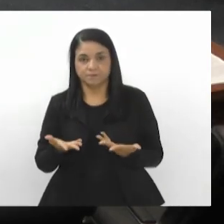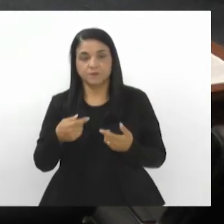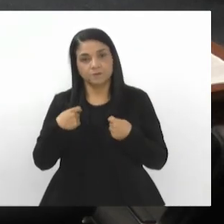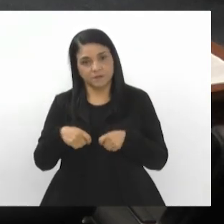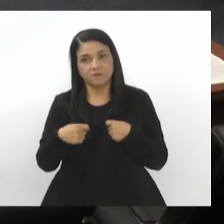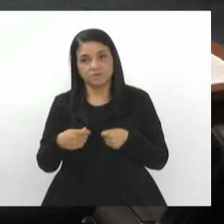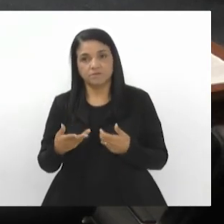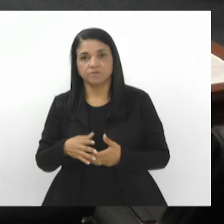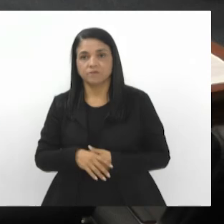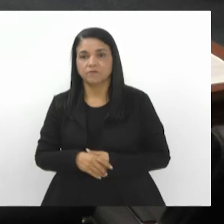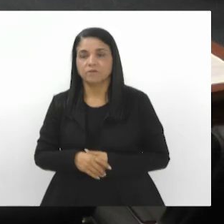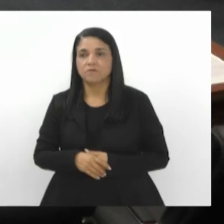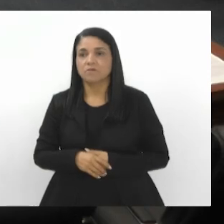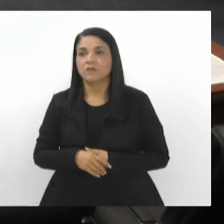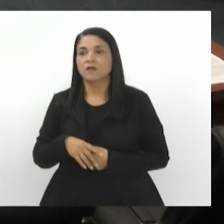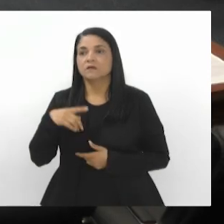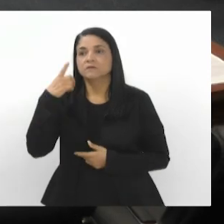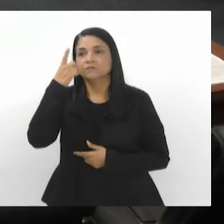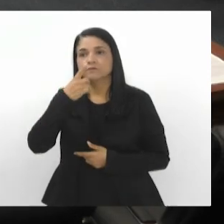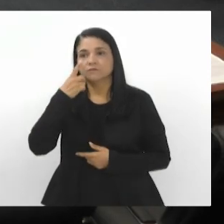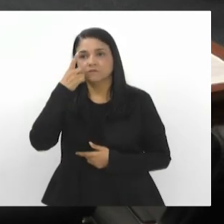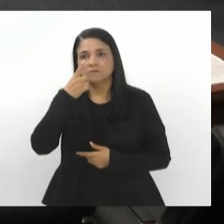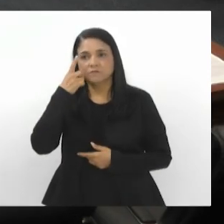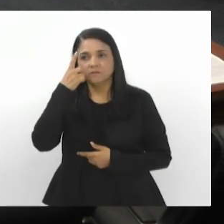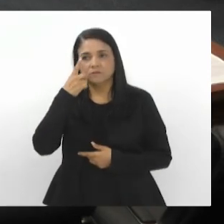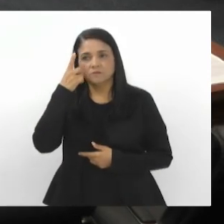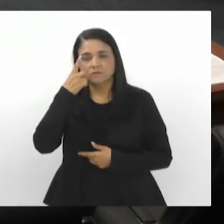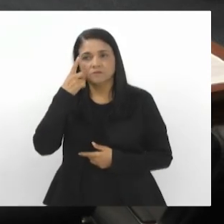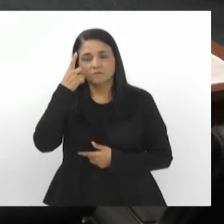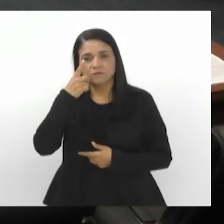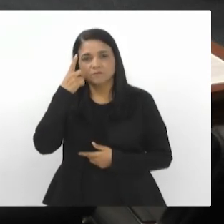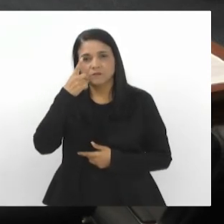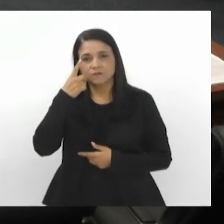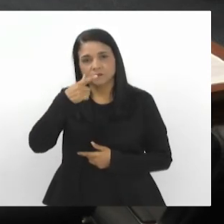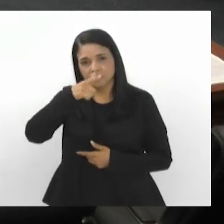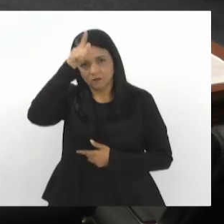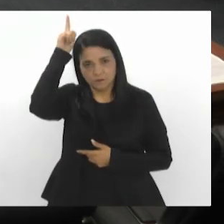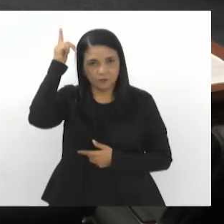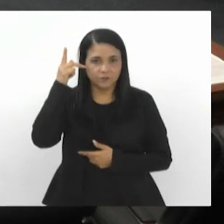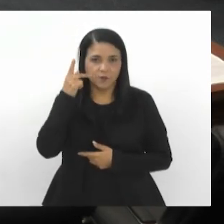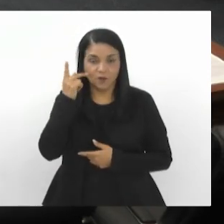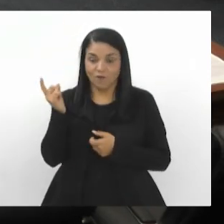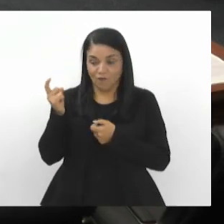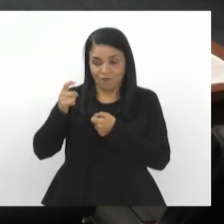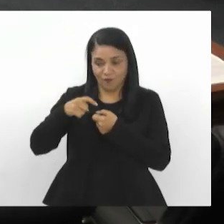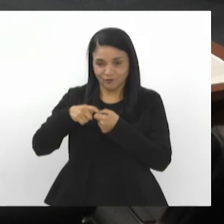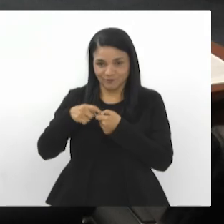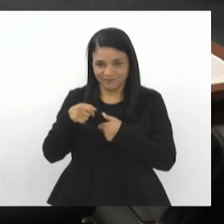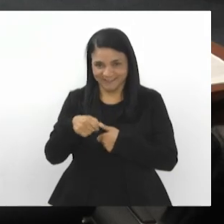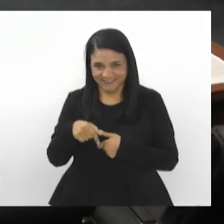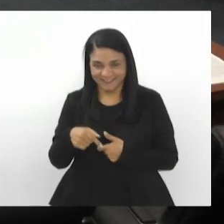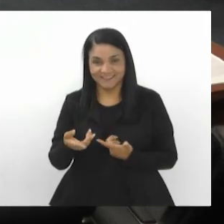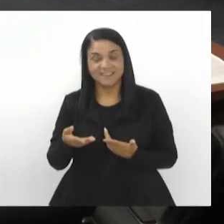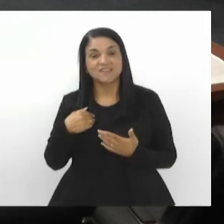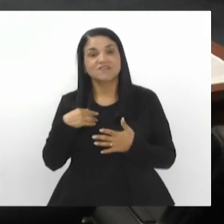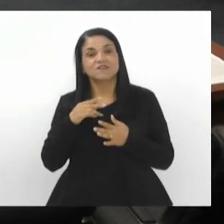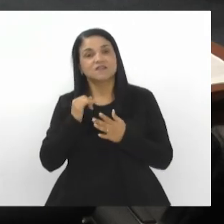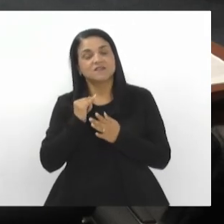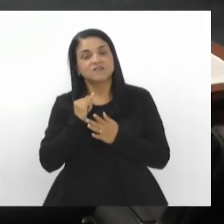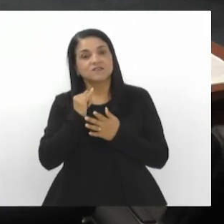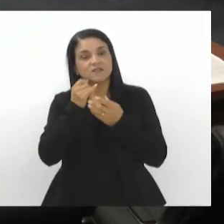Bela Deputado explanação, Luiz Paulo. Luiz. Aguarde no microfone, Luiz, para a gente Deputado terminar Luiz de debater Paulo, o tema. volte aqui. Eu queria fazer uma